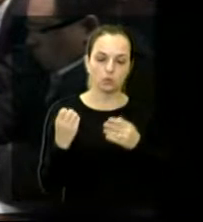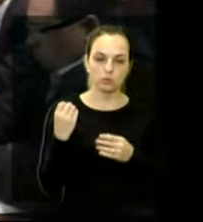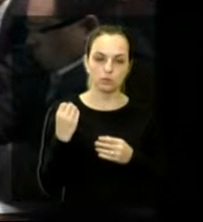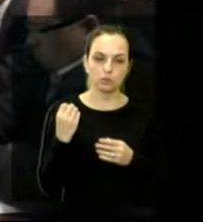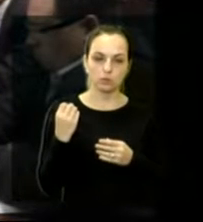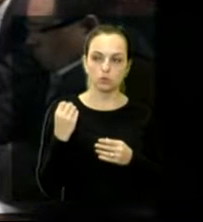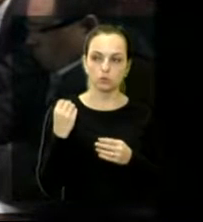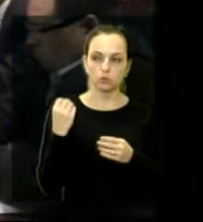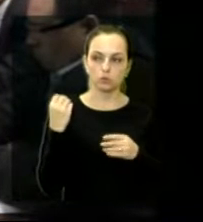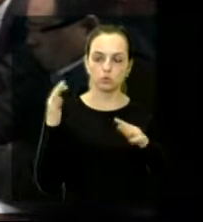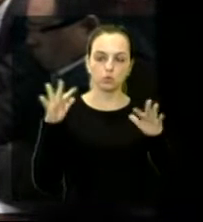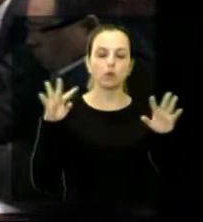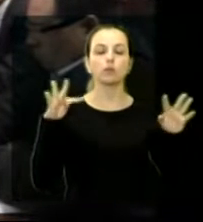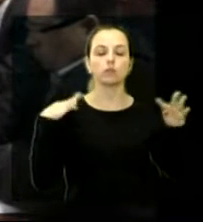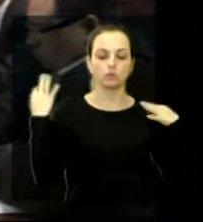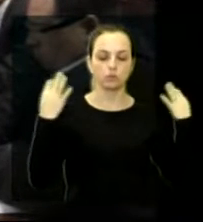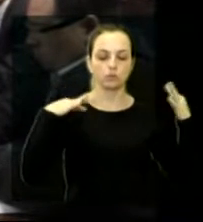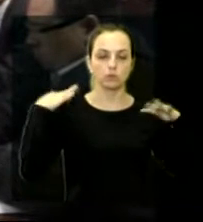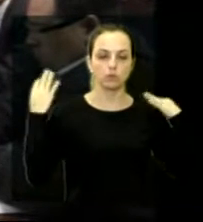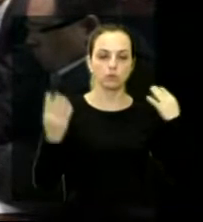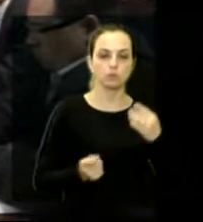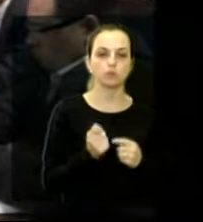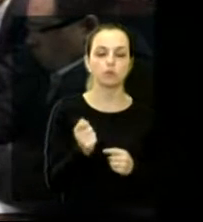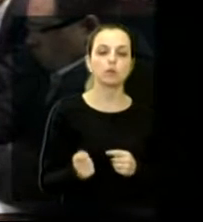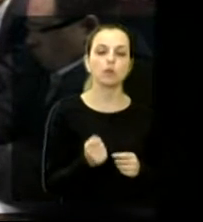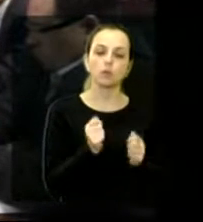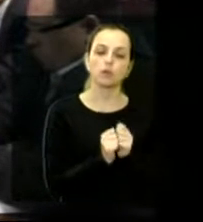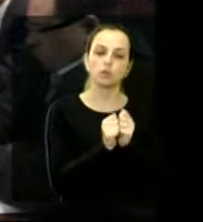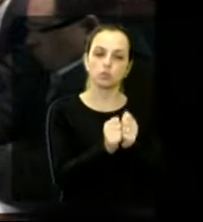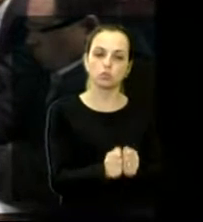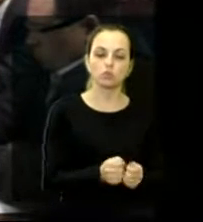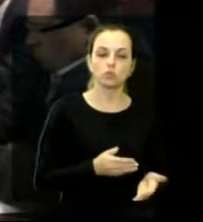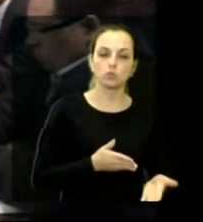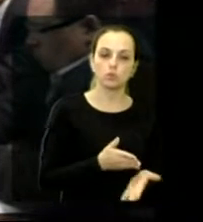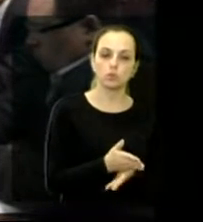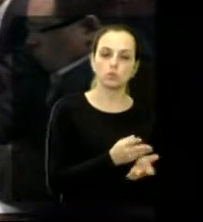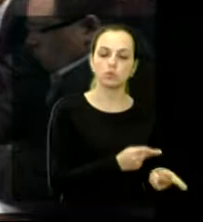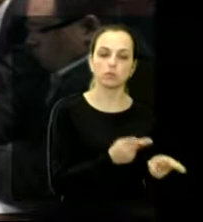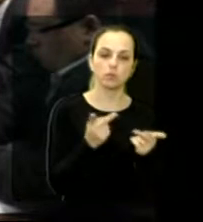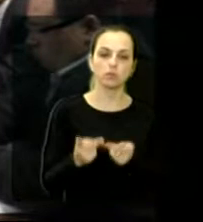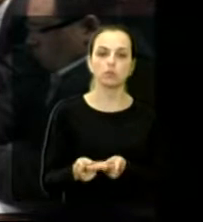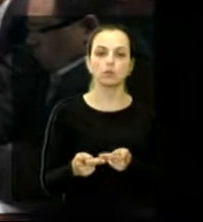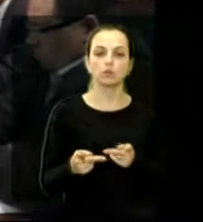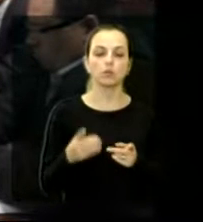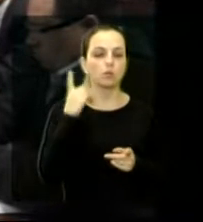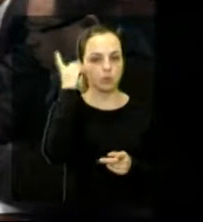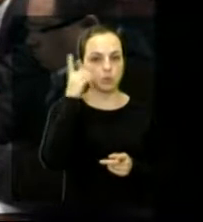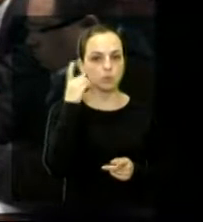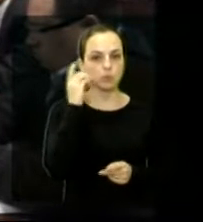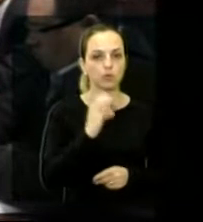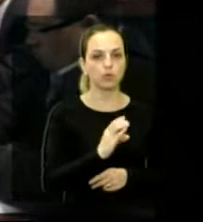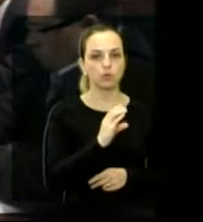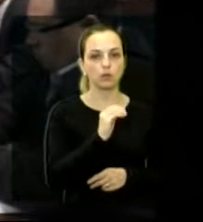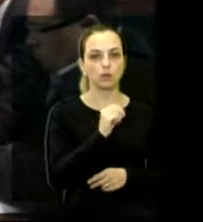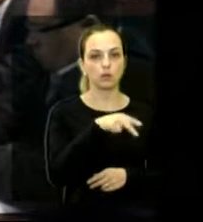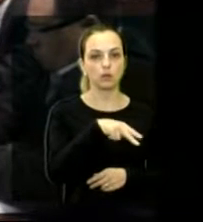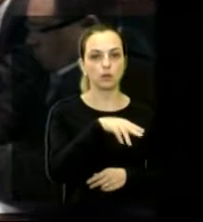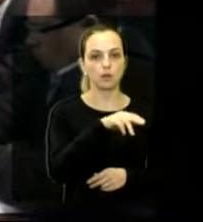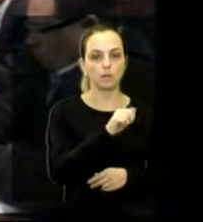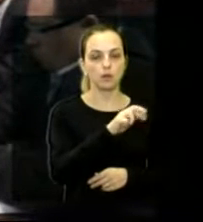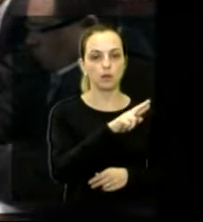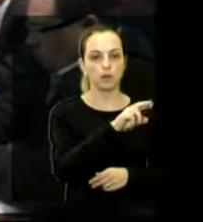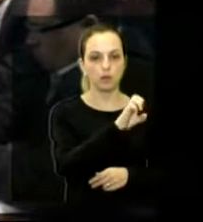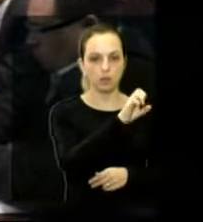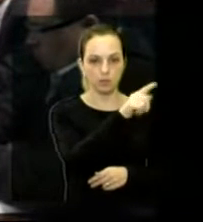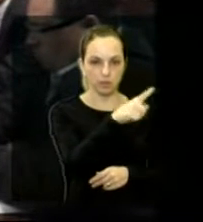que foram juntos, e visitamos um deputado camarês, aliás, ferroviário da